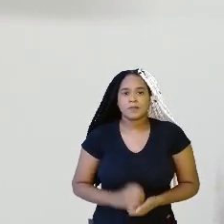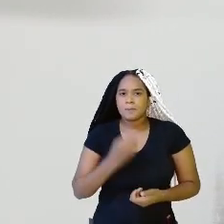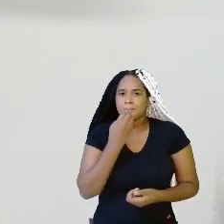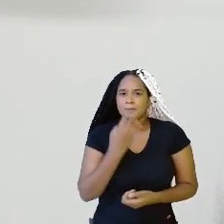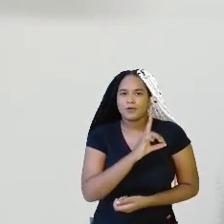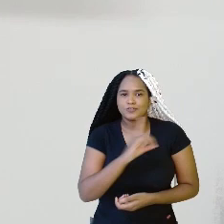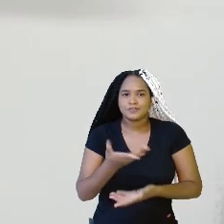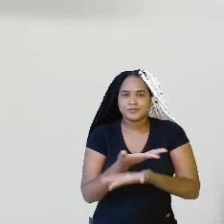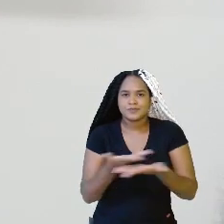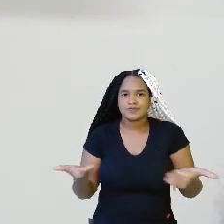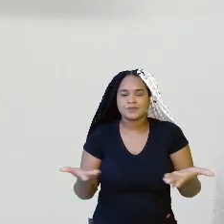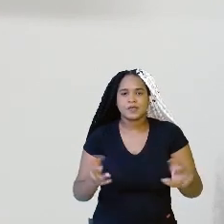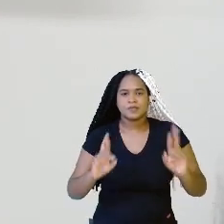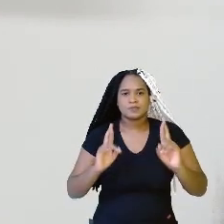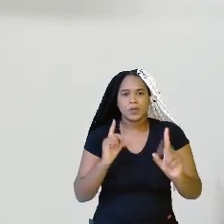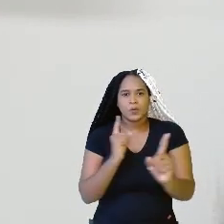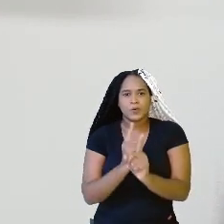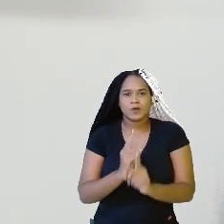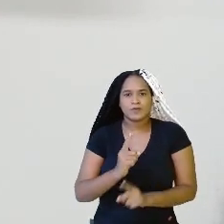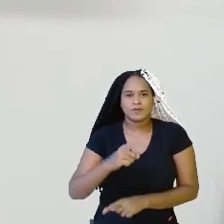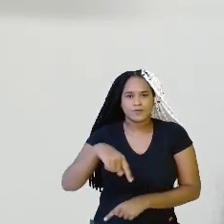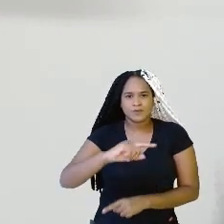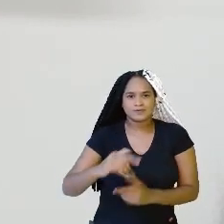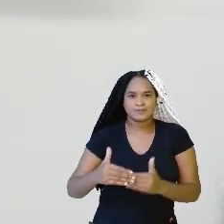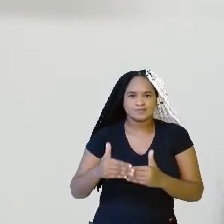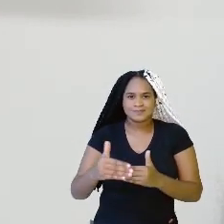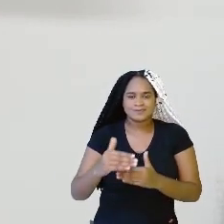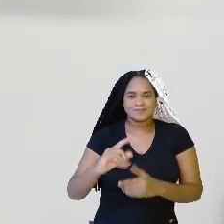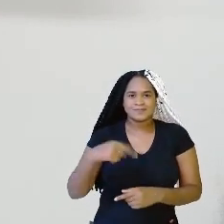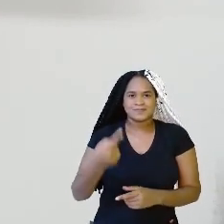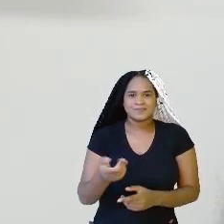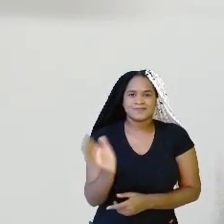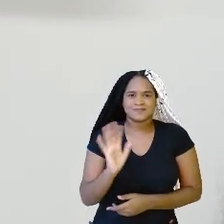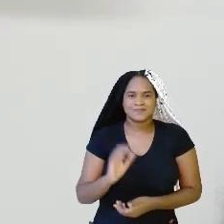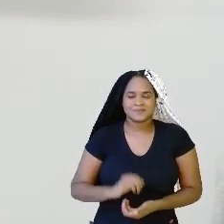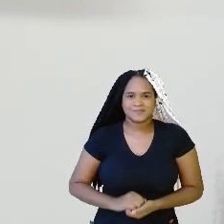para vocês, eu conto com vocês na próxima aula, ok? Fiquem bem.